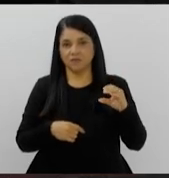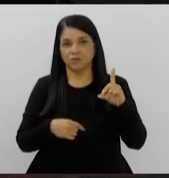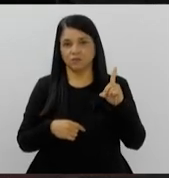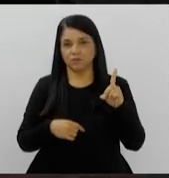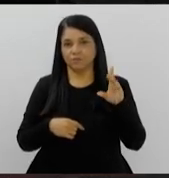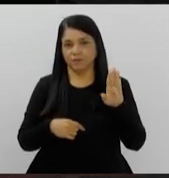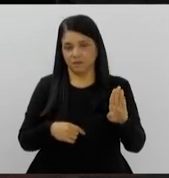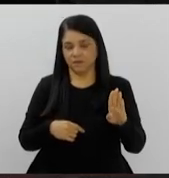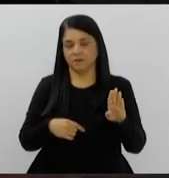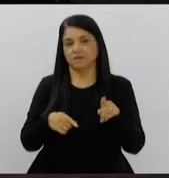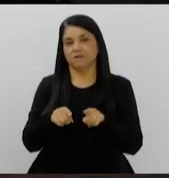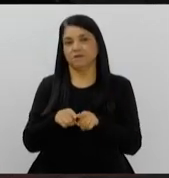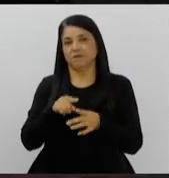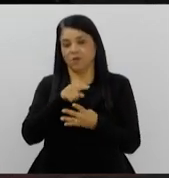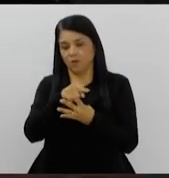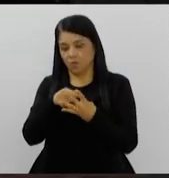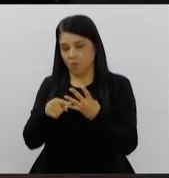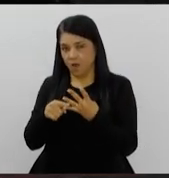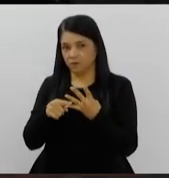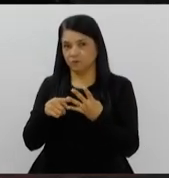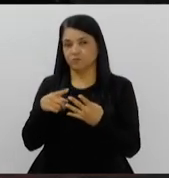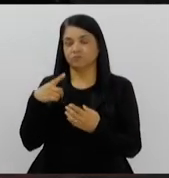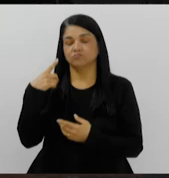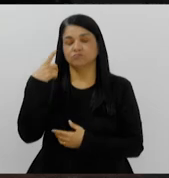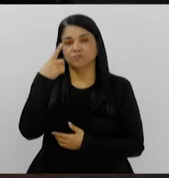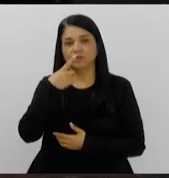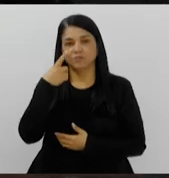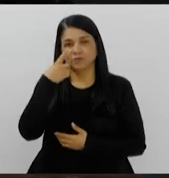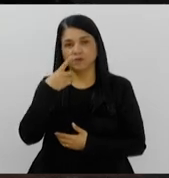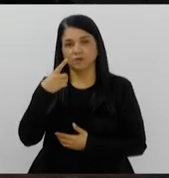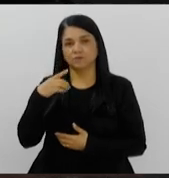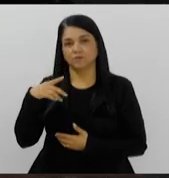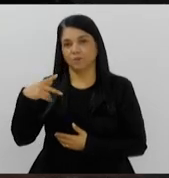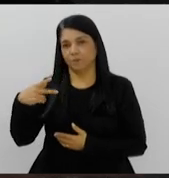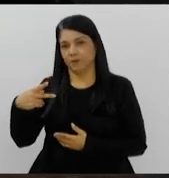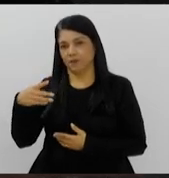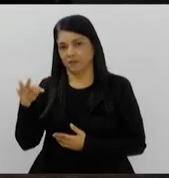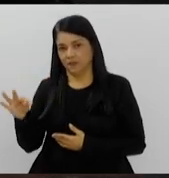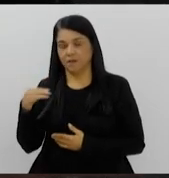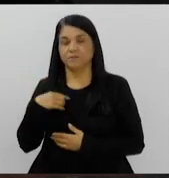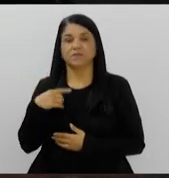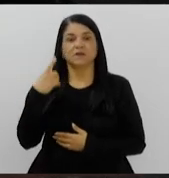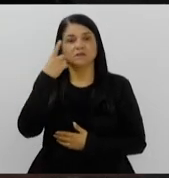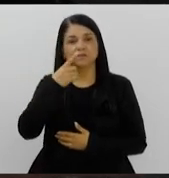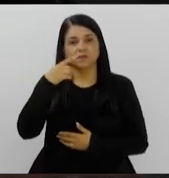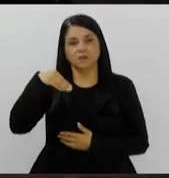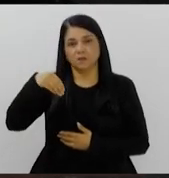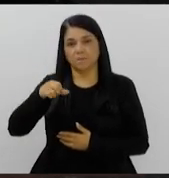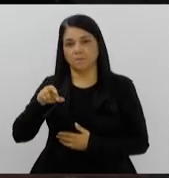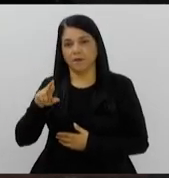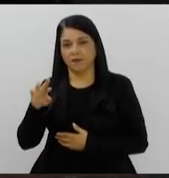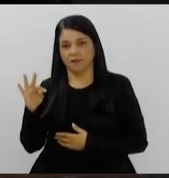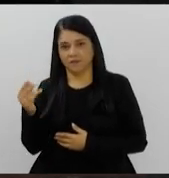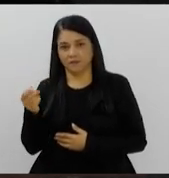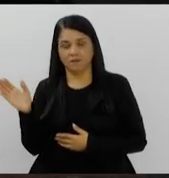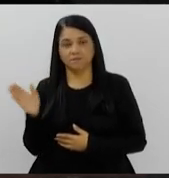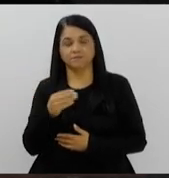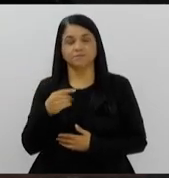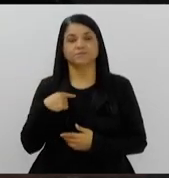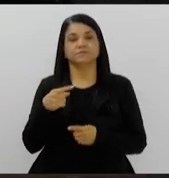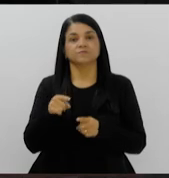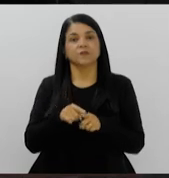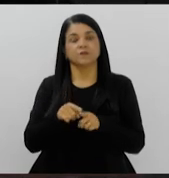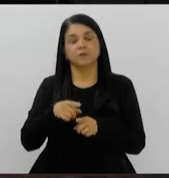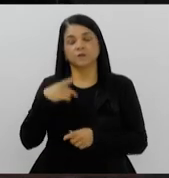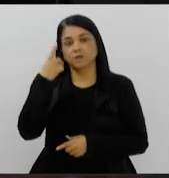4 dos 7 deputados do PT, a deputada Marta Rocha, dos 2 do PDT, e o deputado